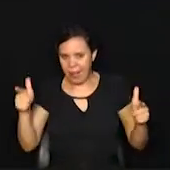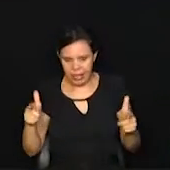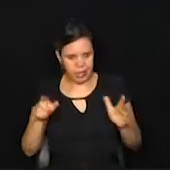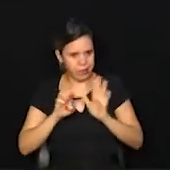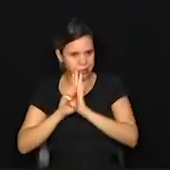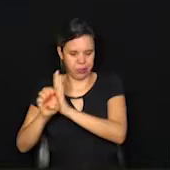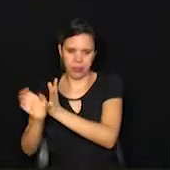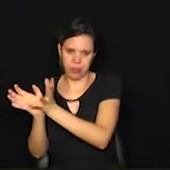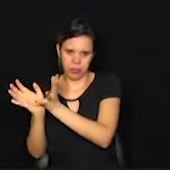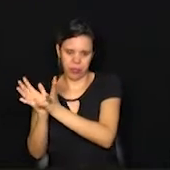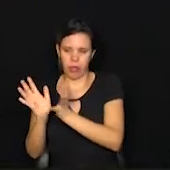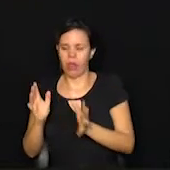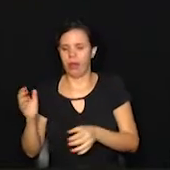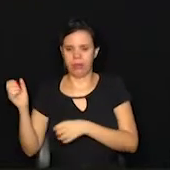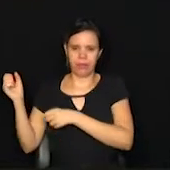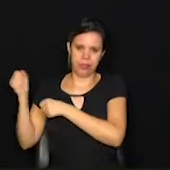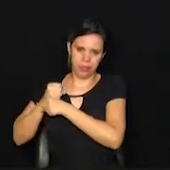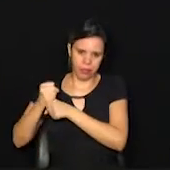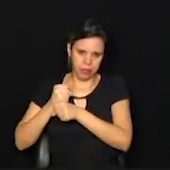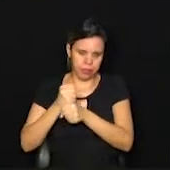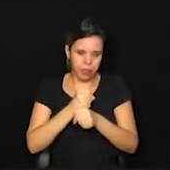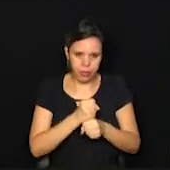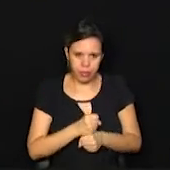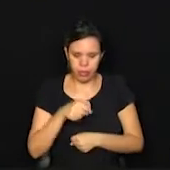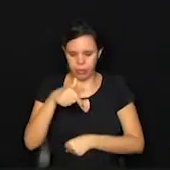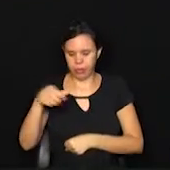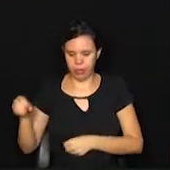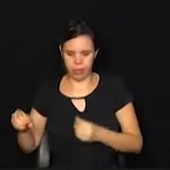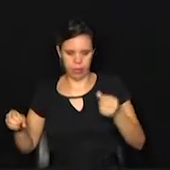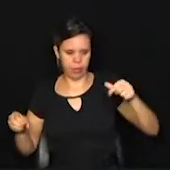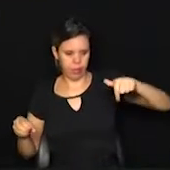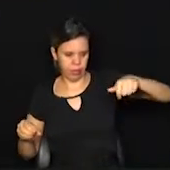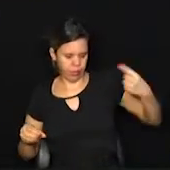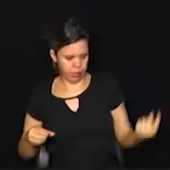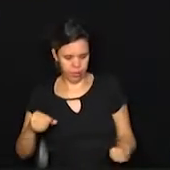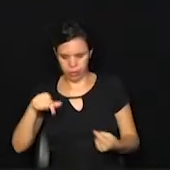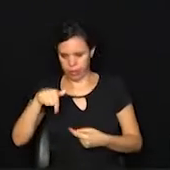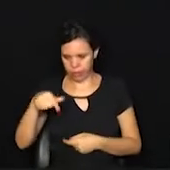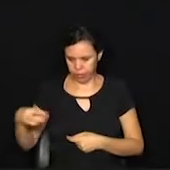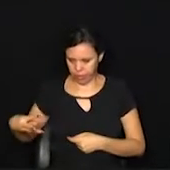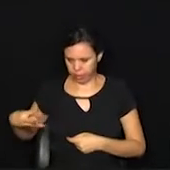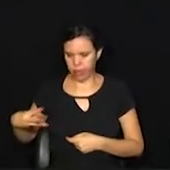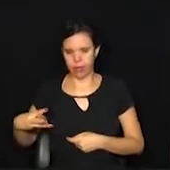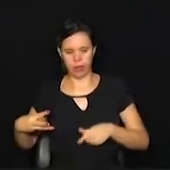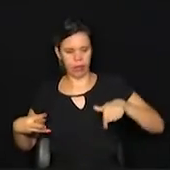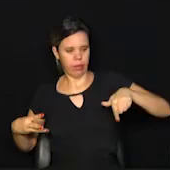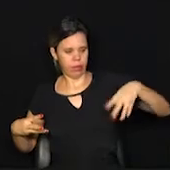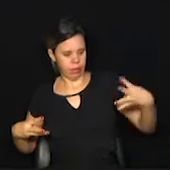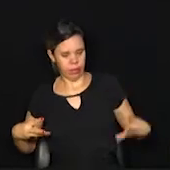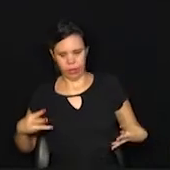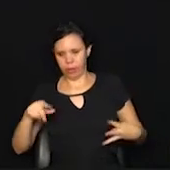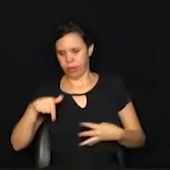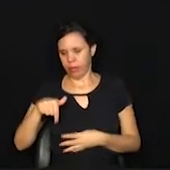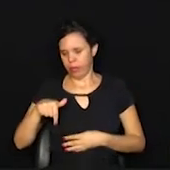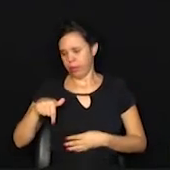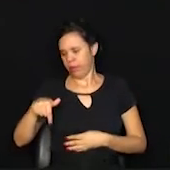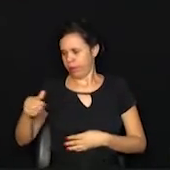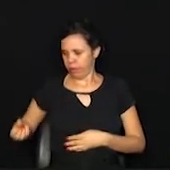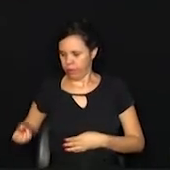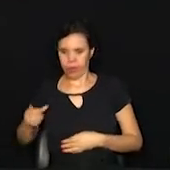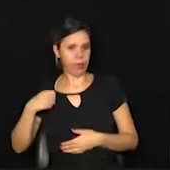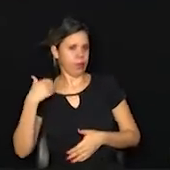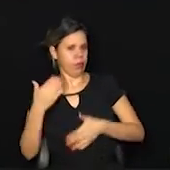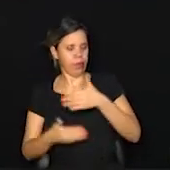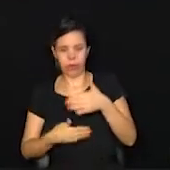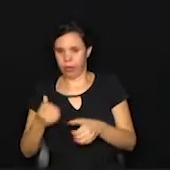mais esquerda então esses anos de 70 71 72 73 74 75 76